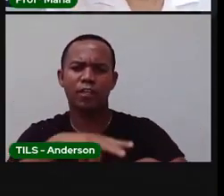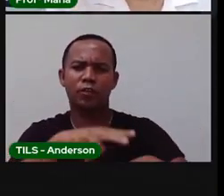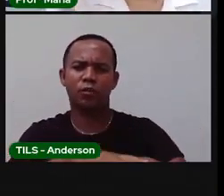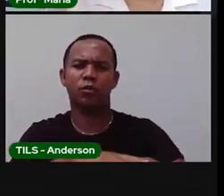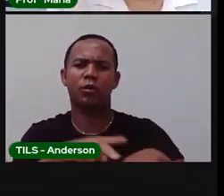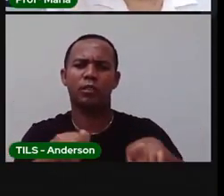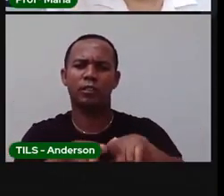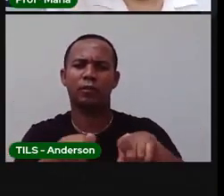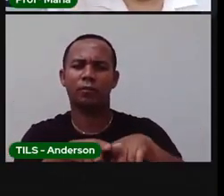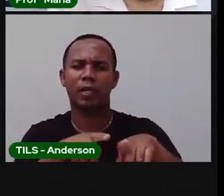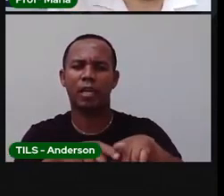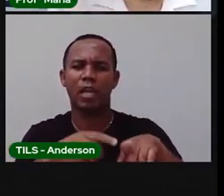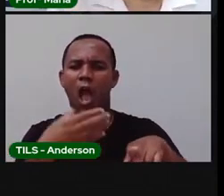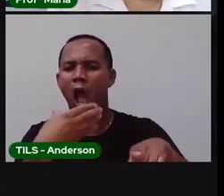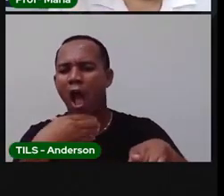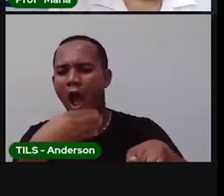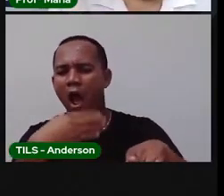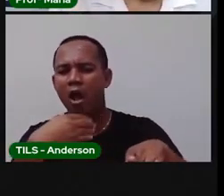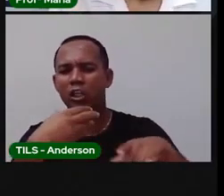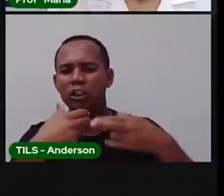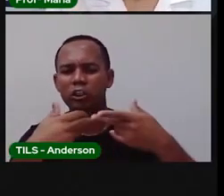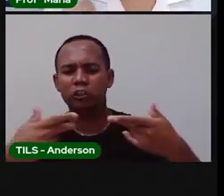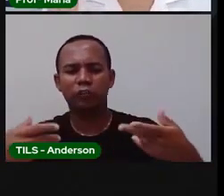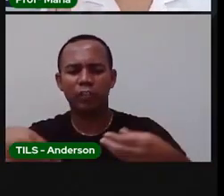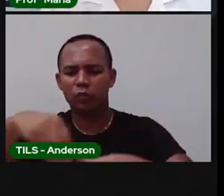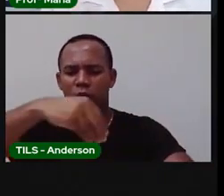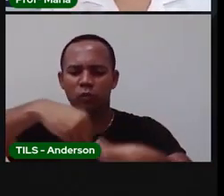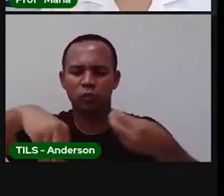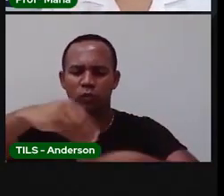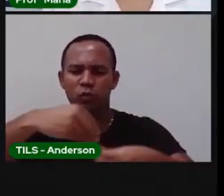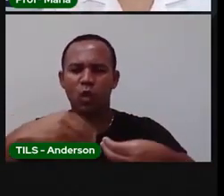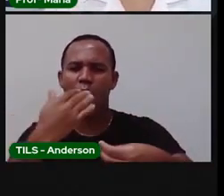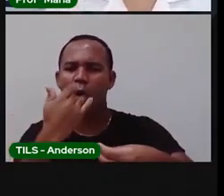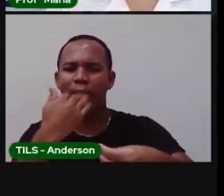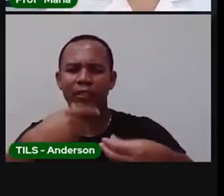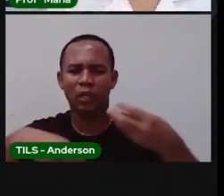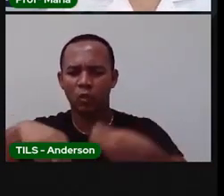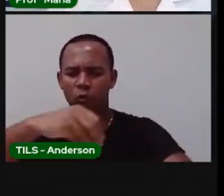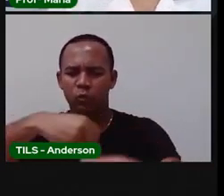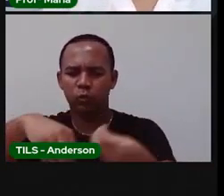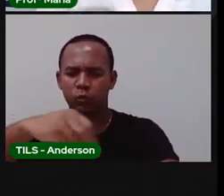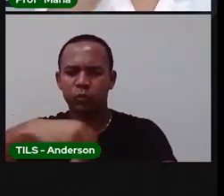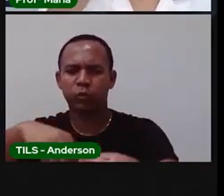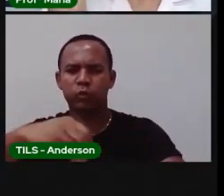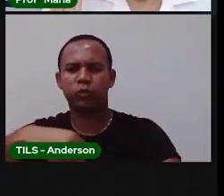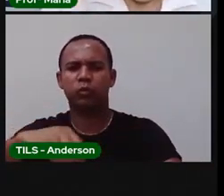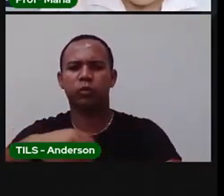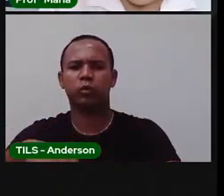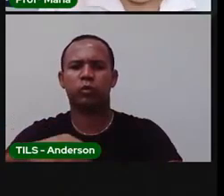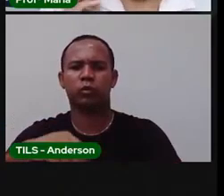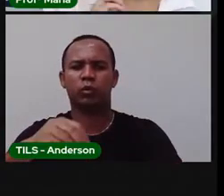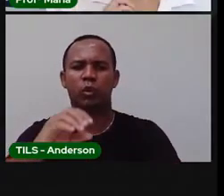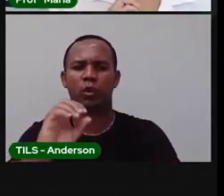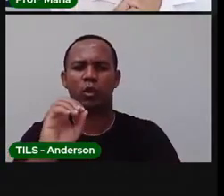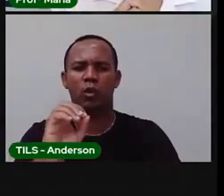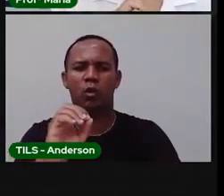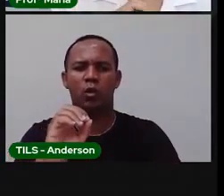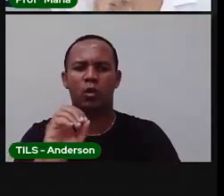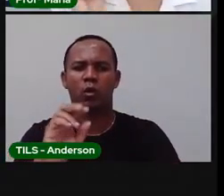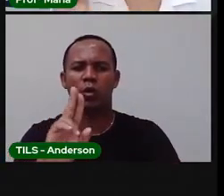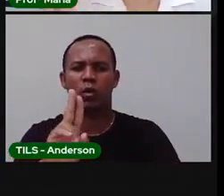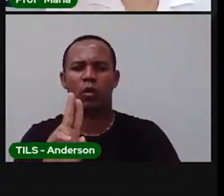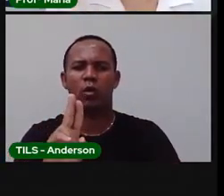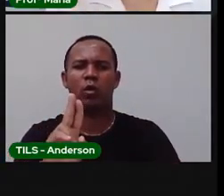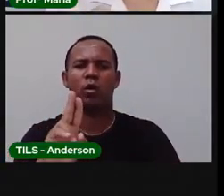de orgânico. O que é orgânico? As sobras de alimentos, né? A casca da